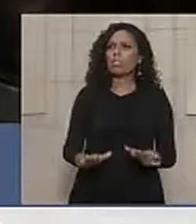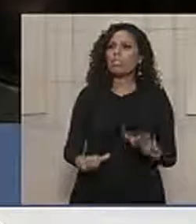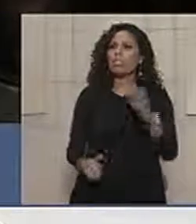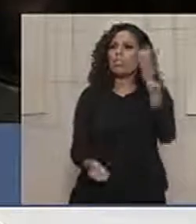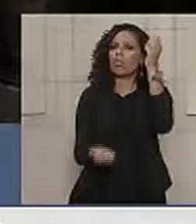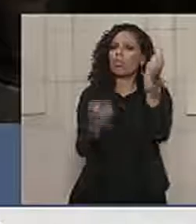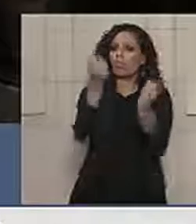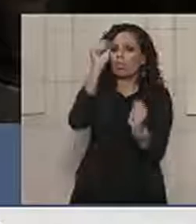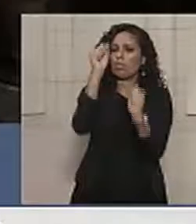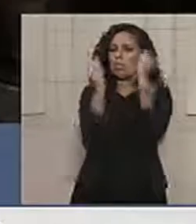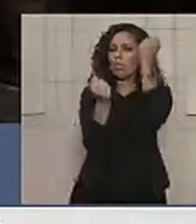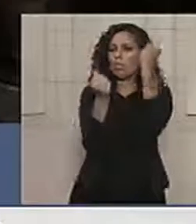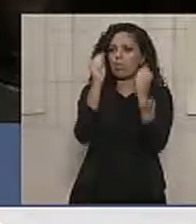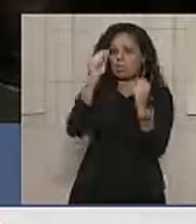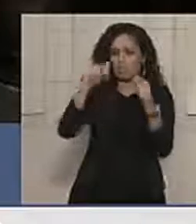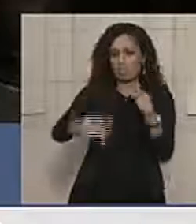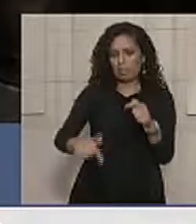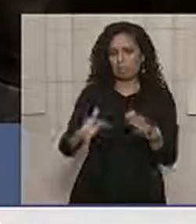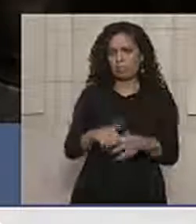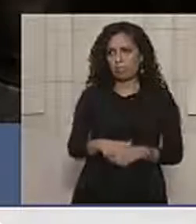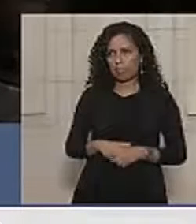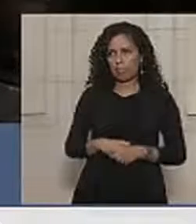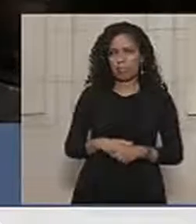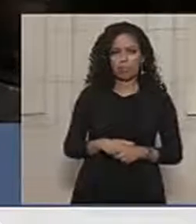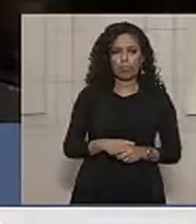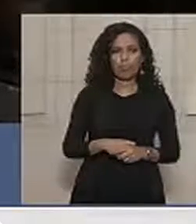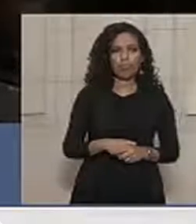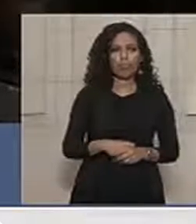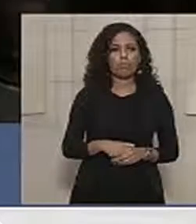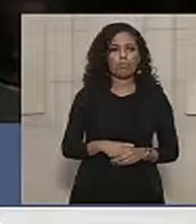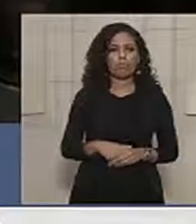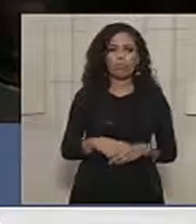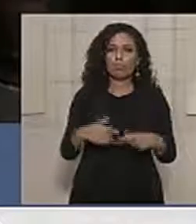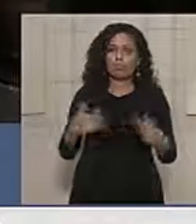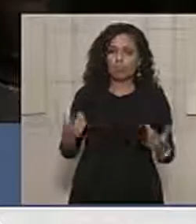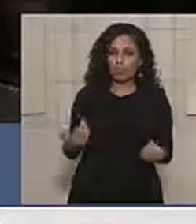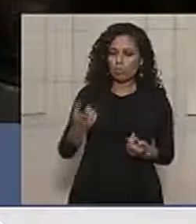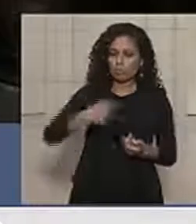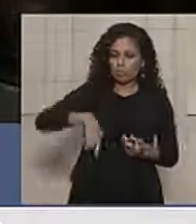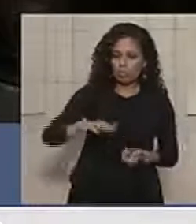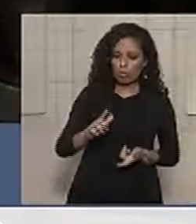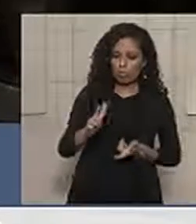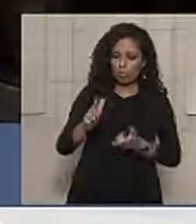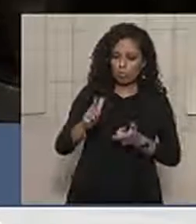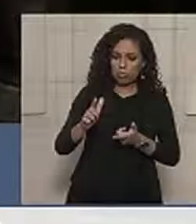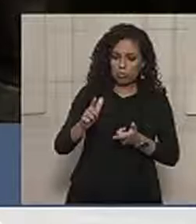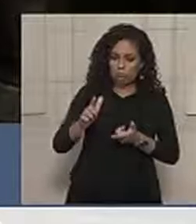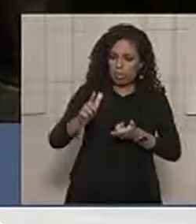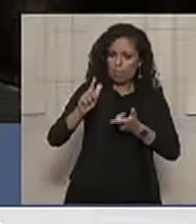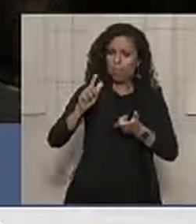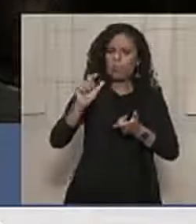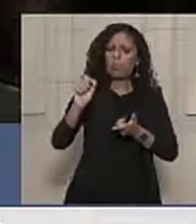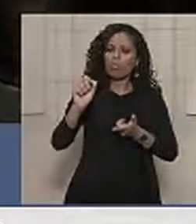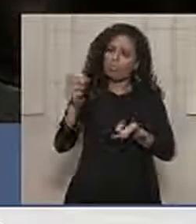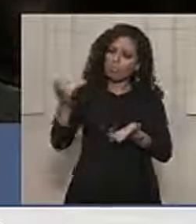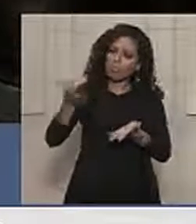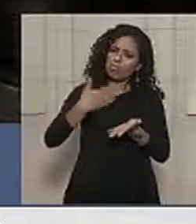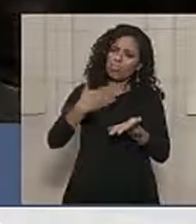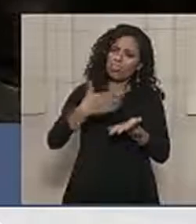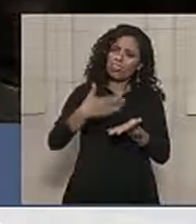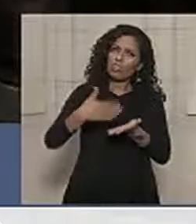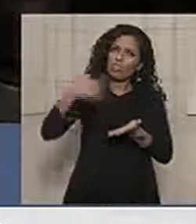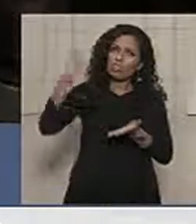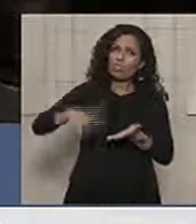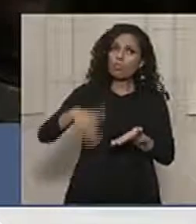fábrica no Nordeste brasileiro. Bom, que nós nos armemos de livros e nos armemos de